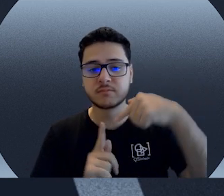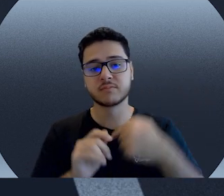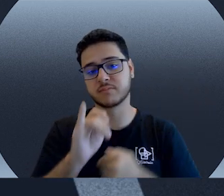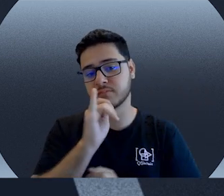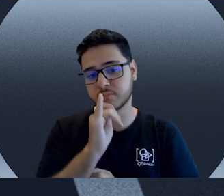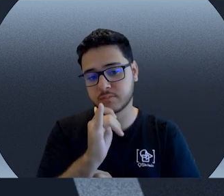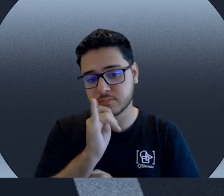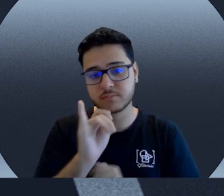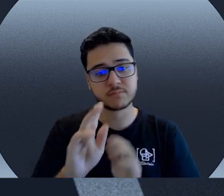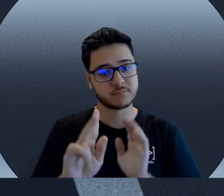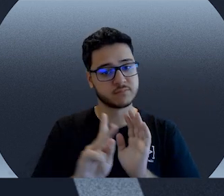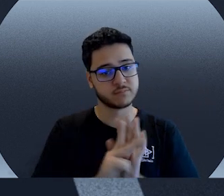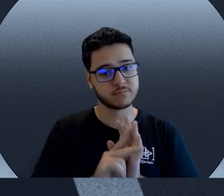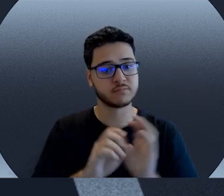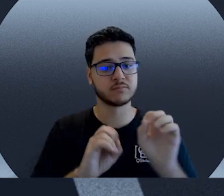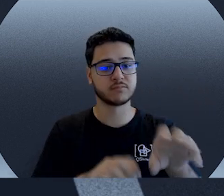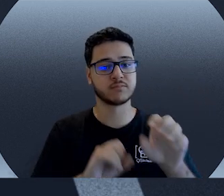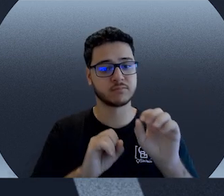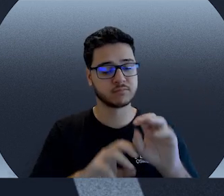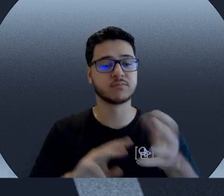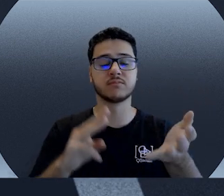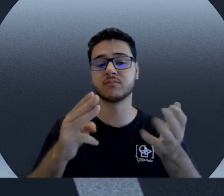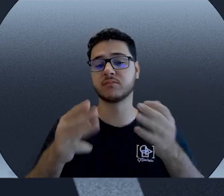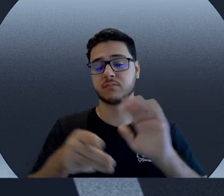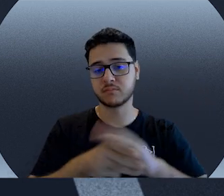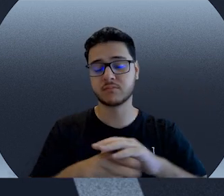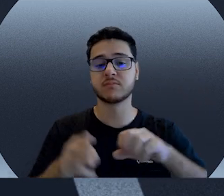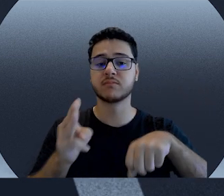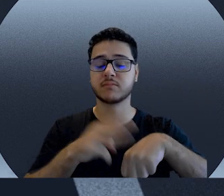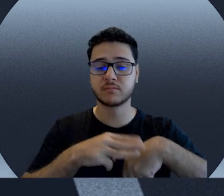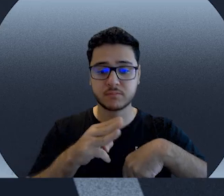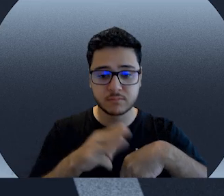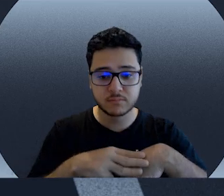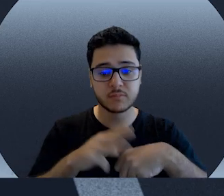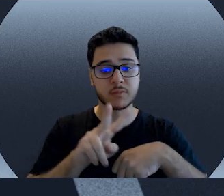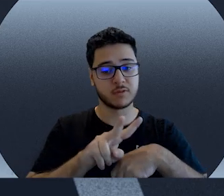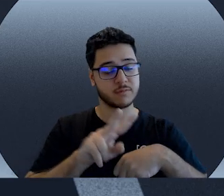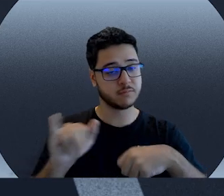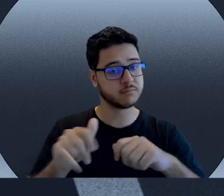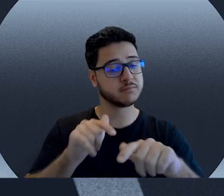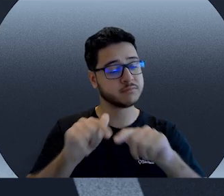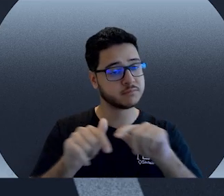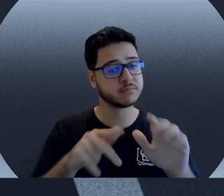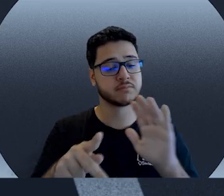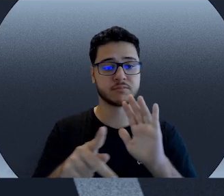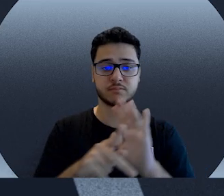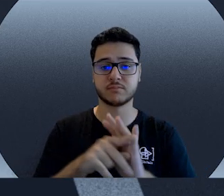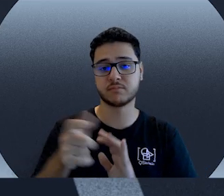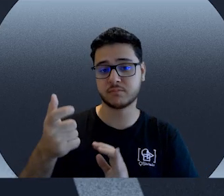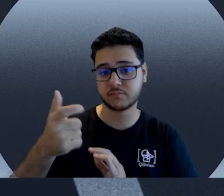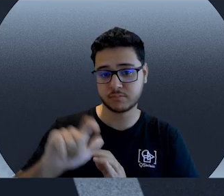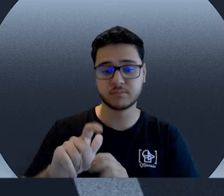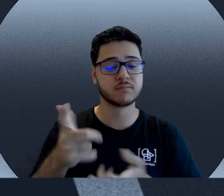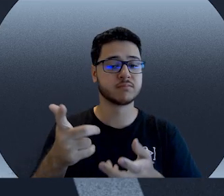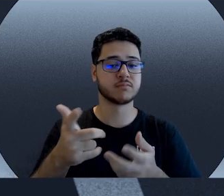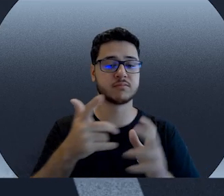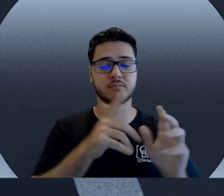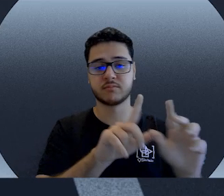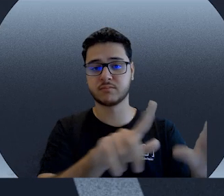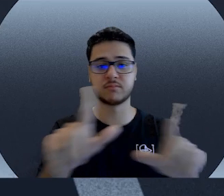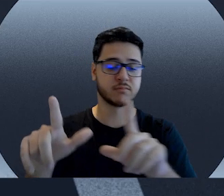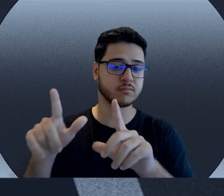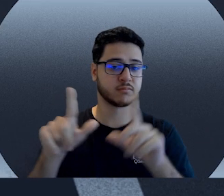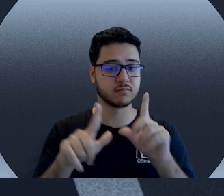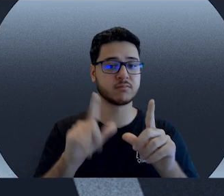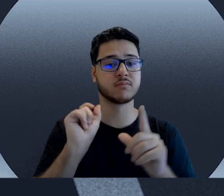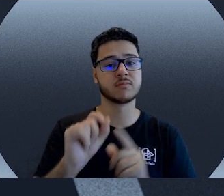ou até mesmo para uma aula de matemática, porque ela vai trabalhar muito com perspectivas em uma outra série dela que ela tem, que